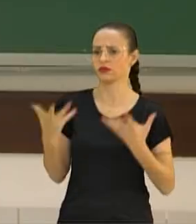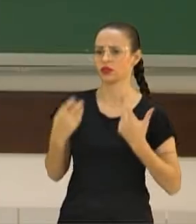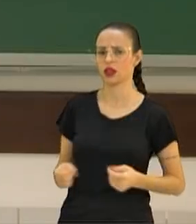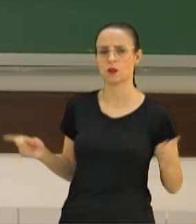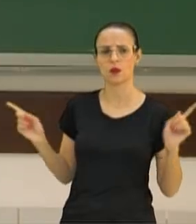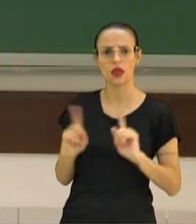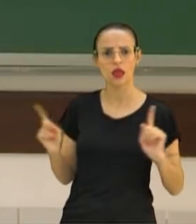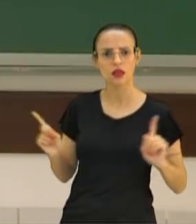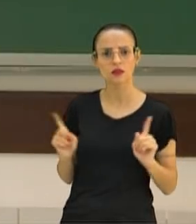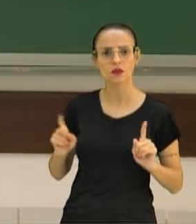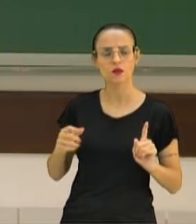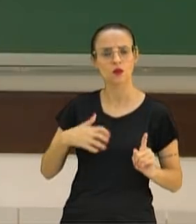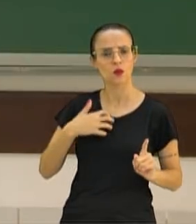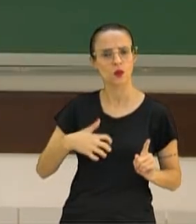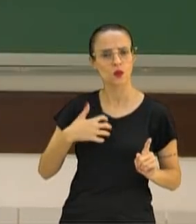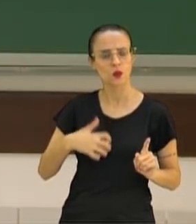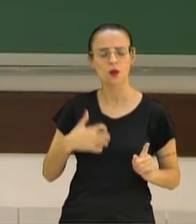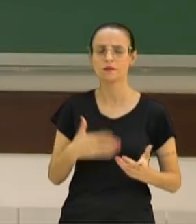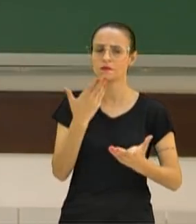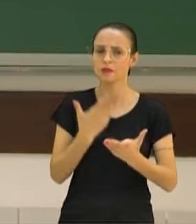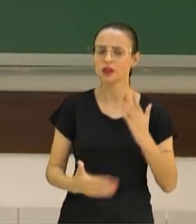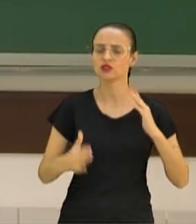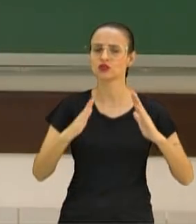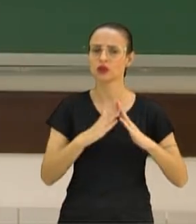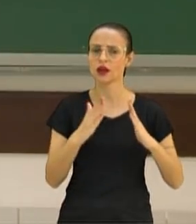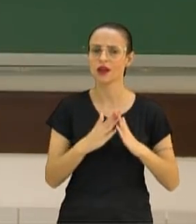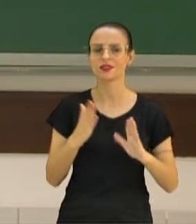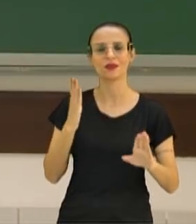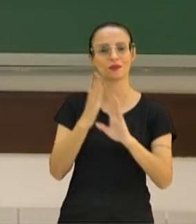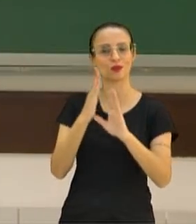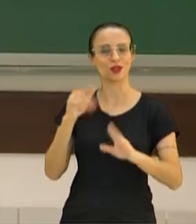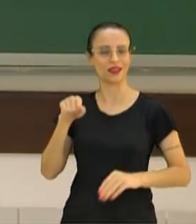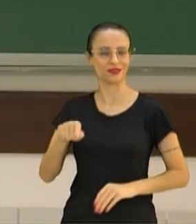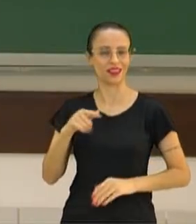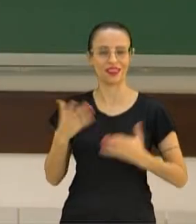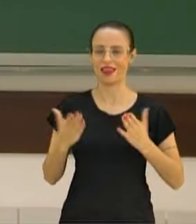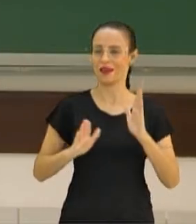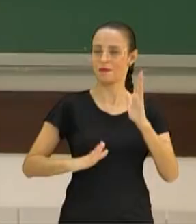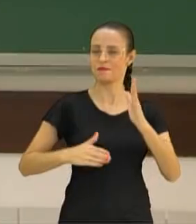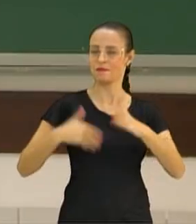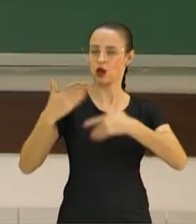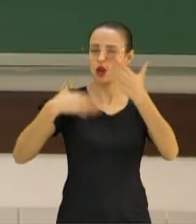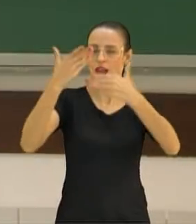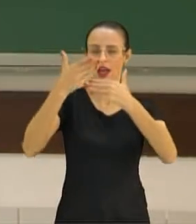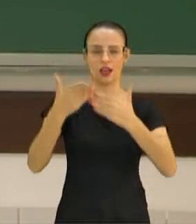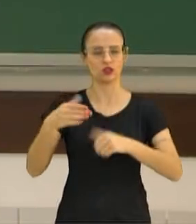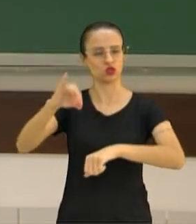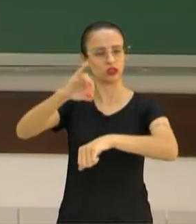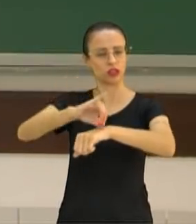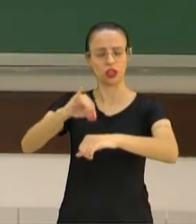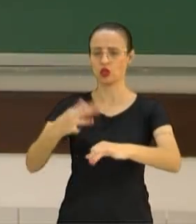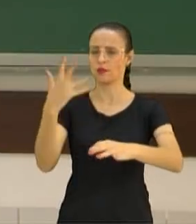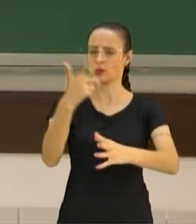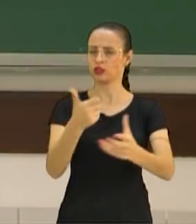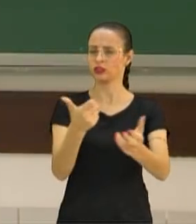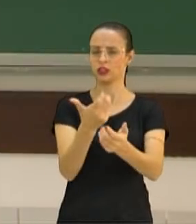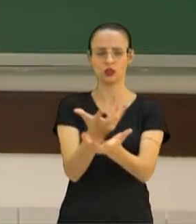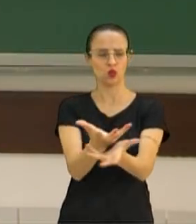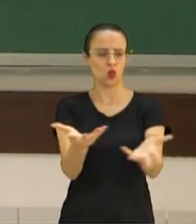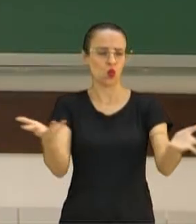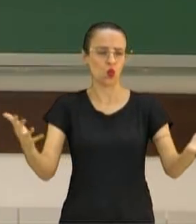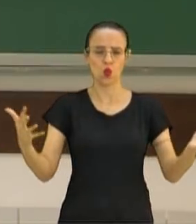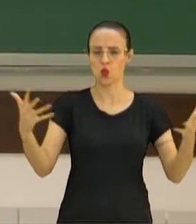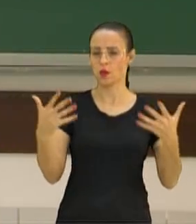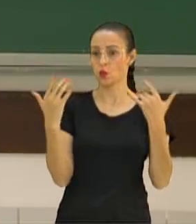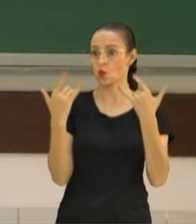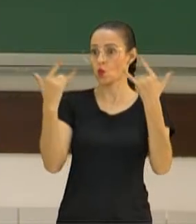conta dessas pessoas que perdiam as suas casas em nome do progresso, né, dessa ideia de que o centro deveria ser arborizado, bonito